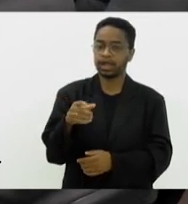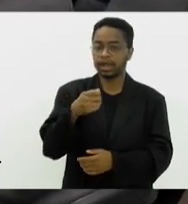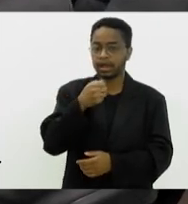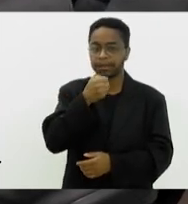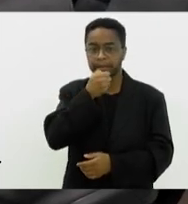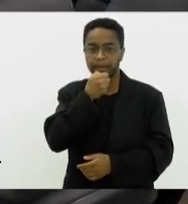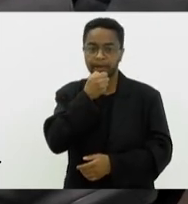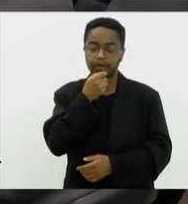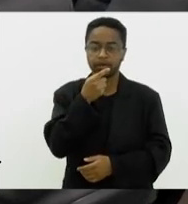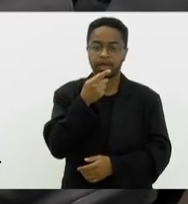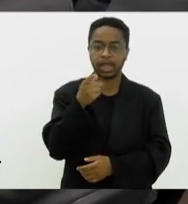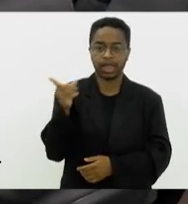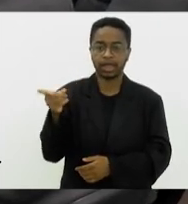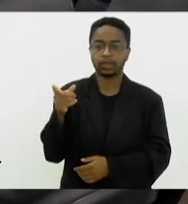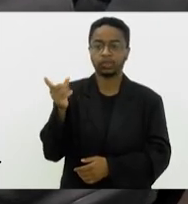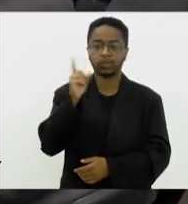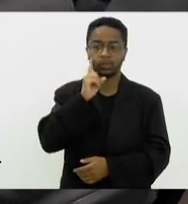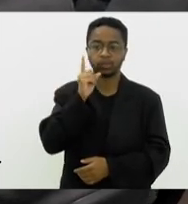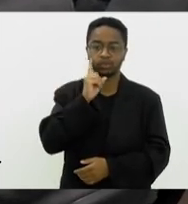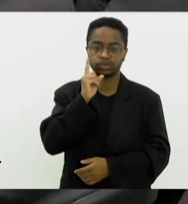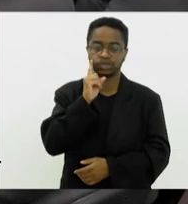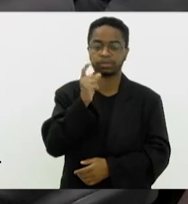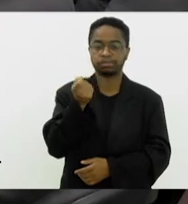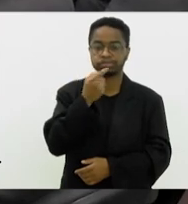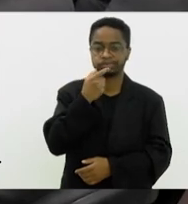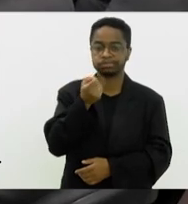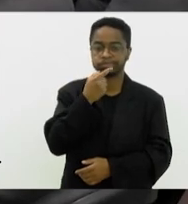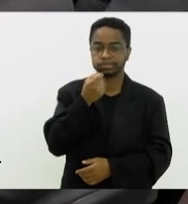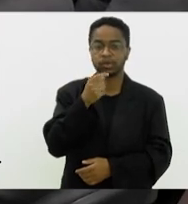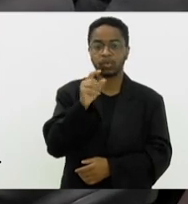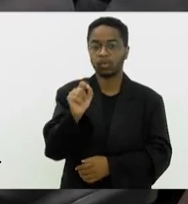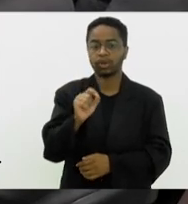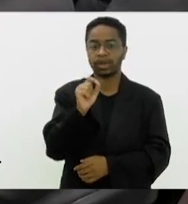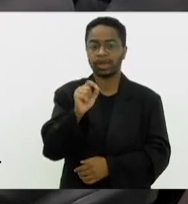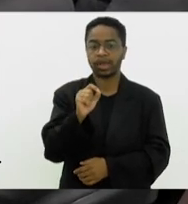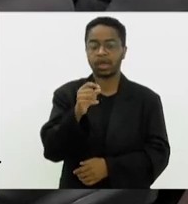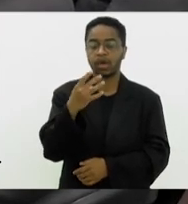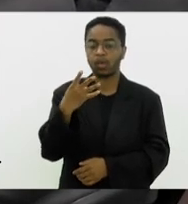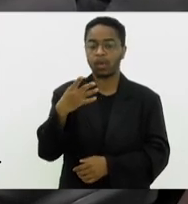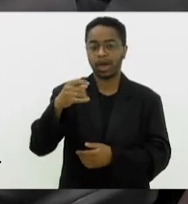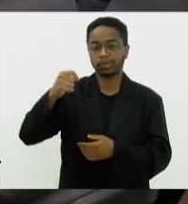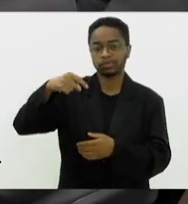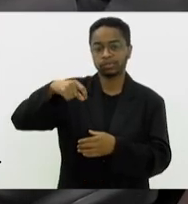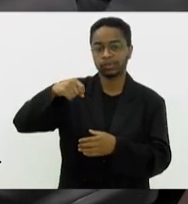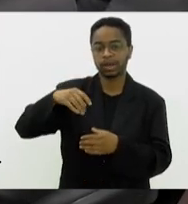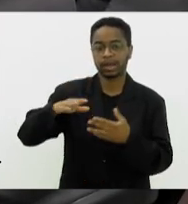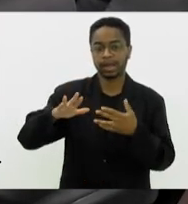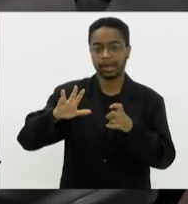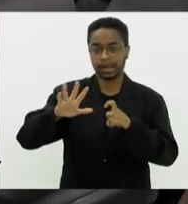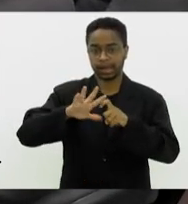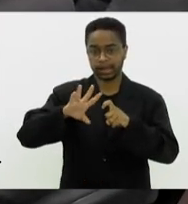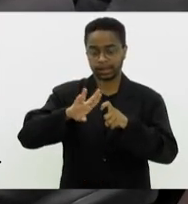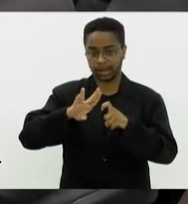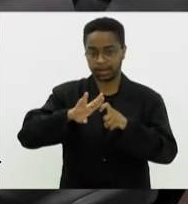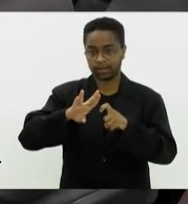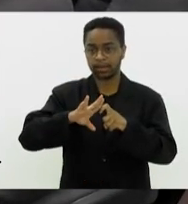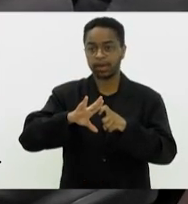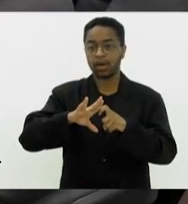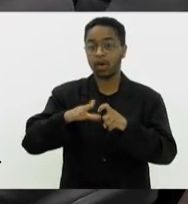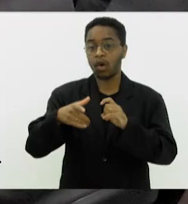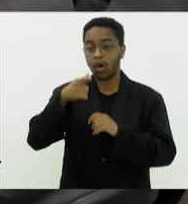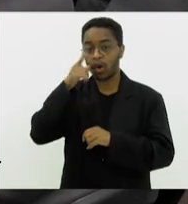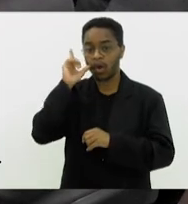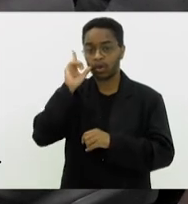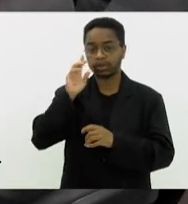manhã para aguentar o parlamento, 4 gotinhas de cannabis de manhã e 4 à noite. Ontem ele dobrou a